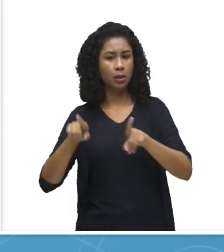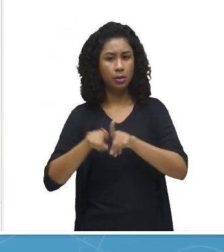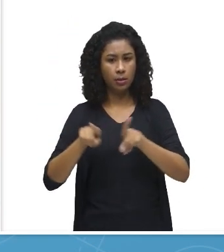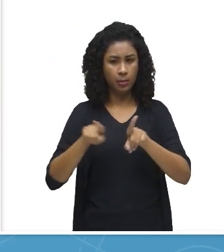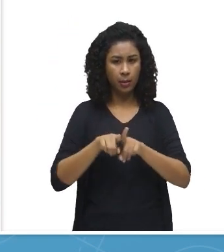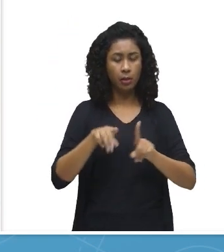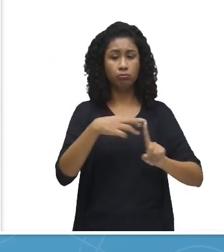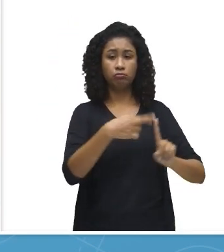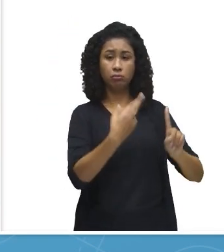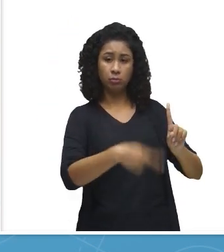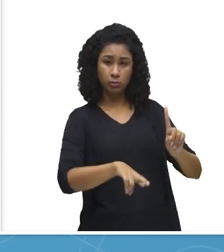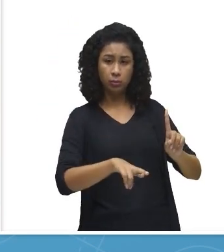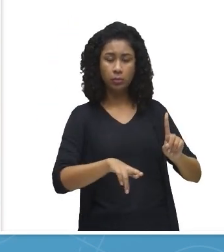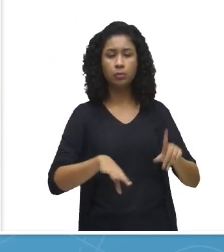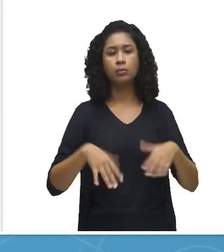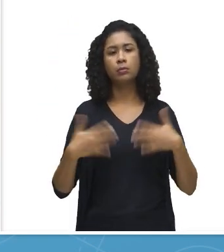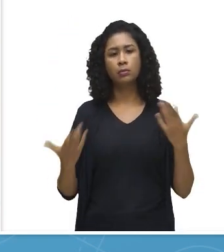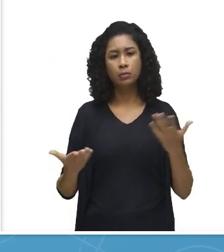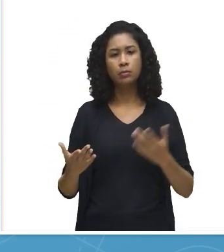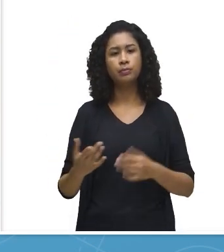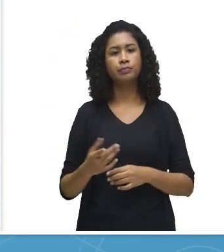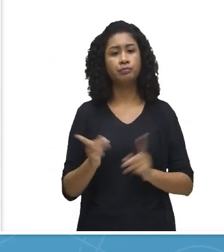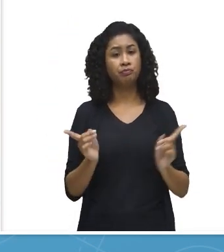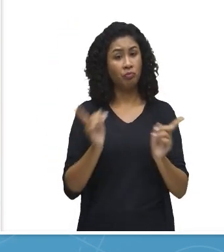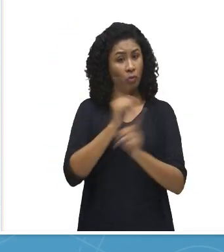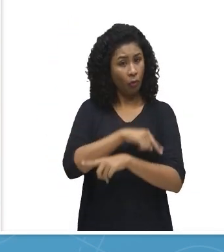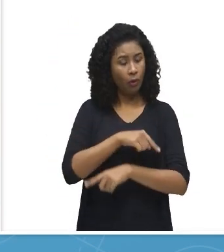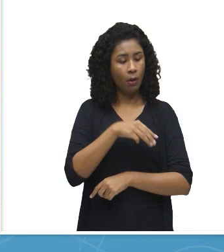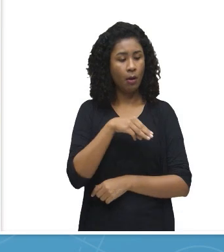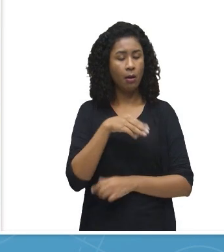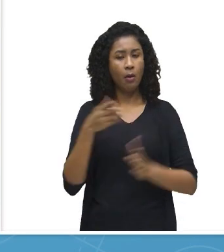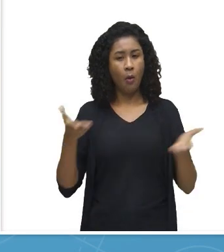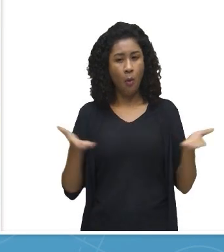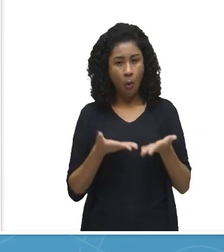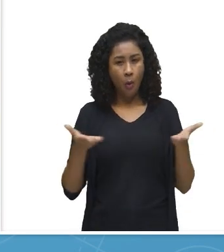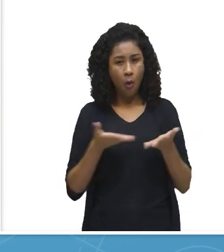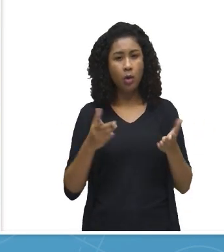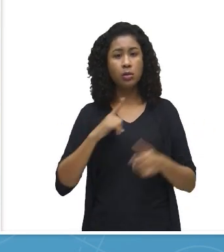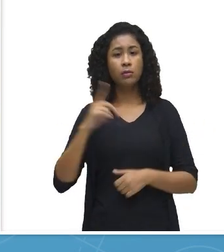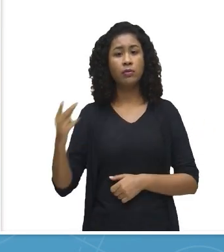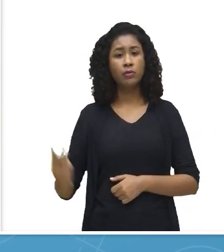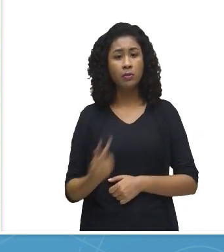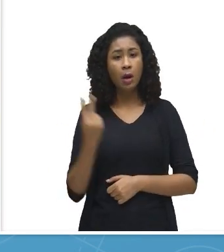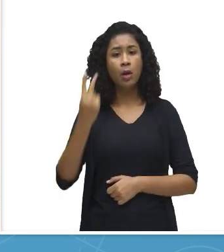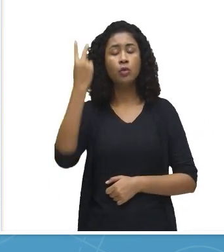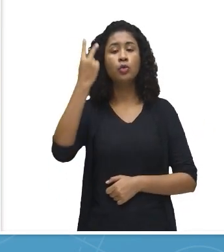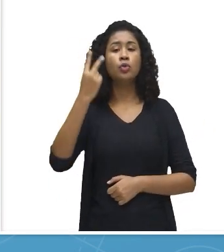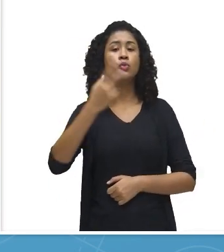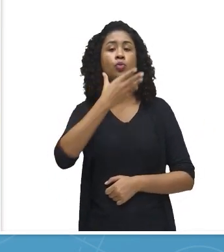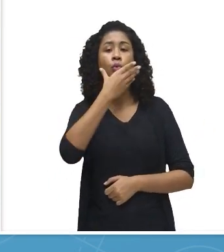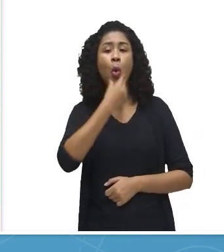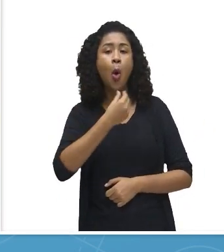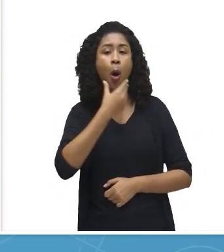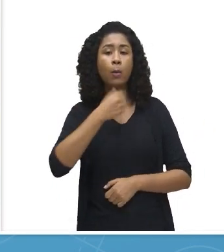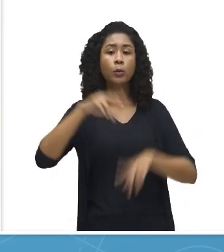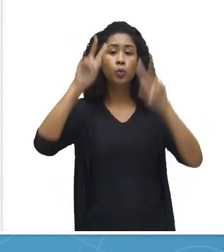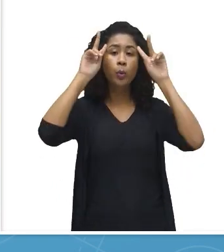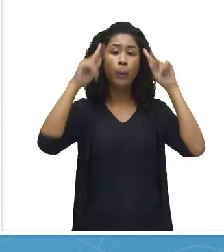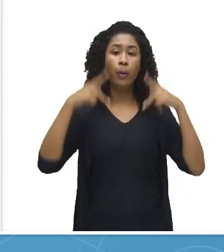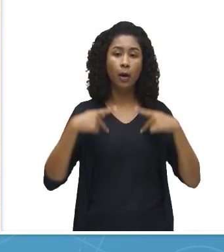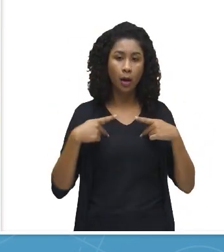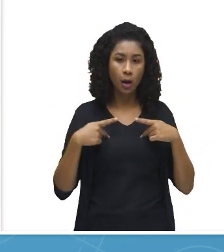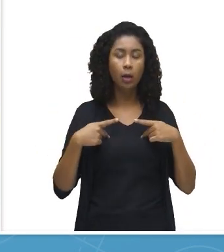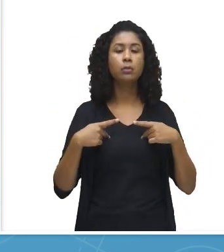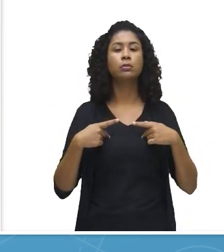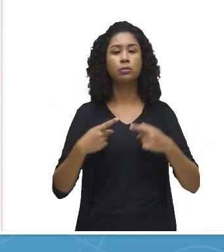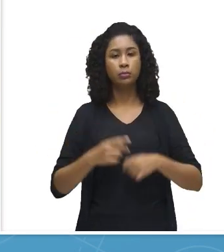religião, na modernidade não, nós vamos ver uma valorização do homem e do ser humano. O ser humano